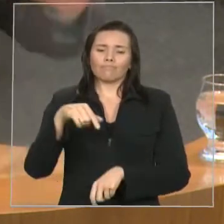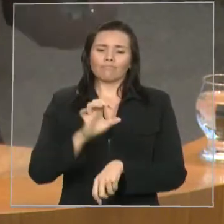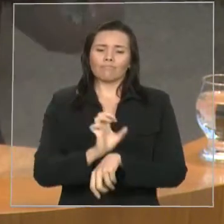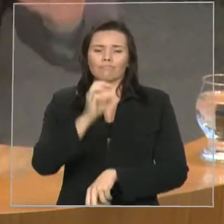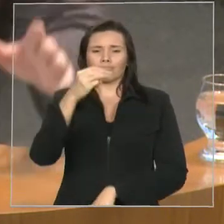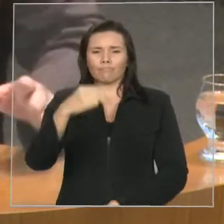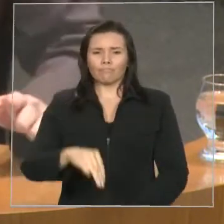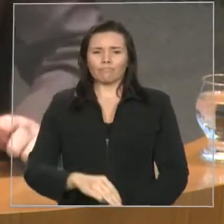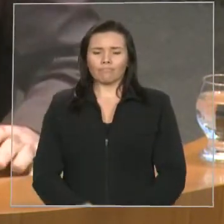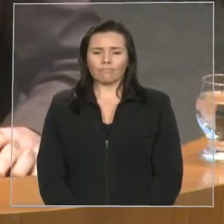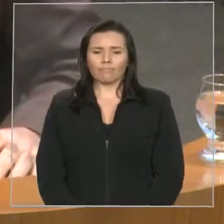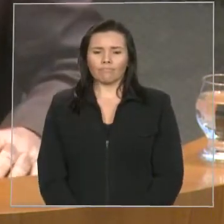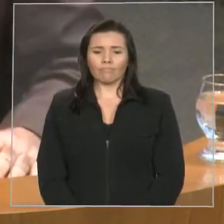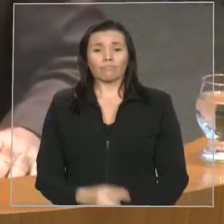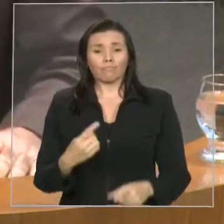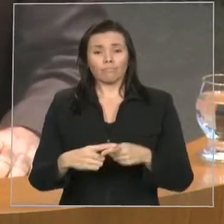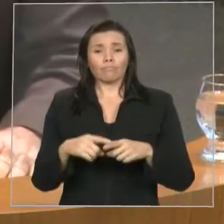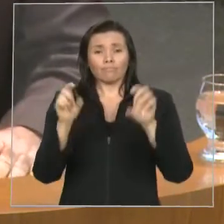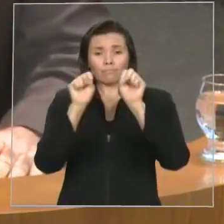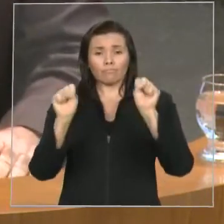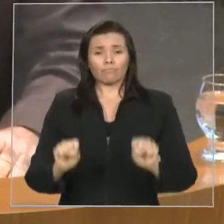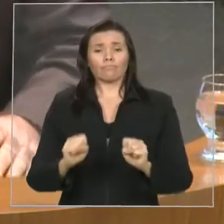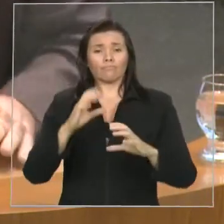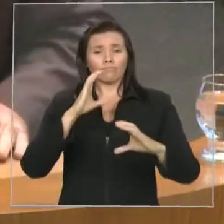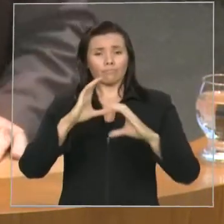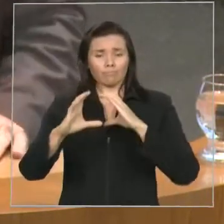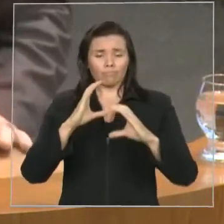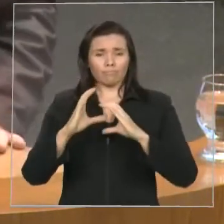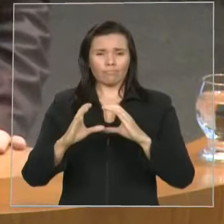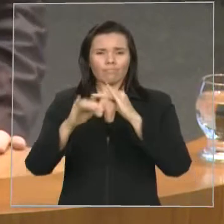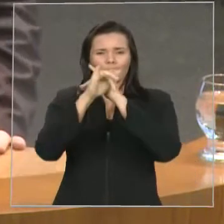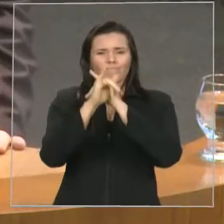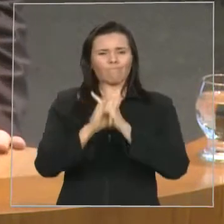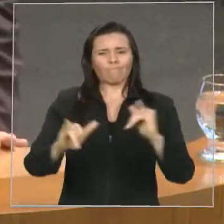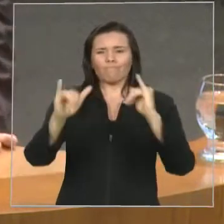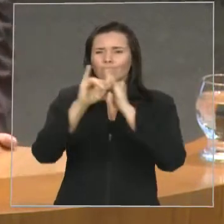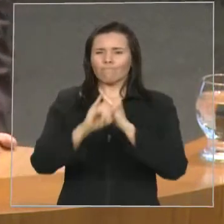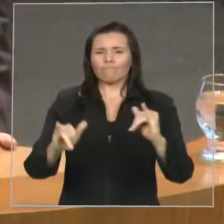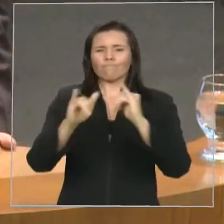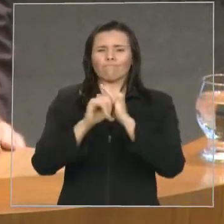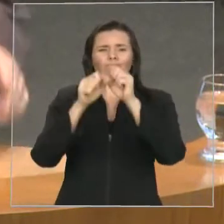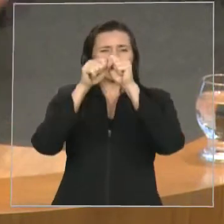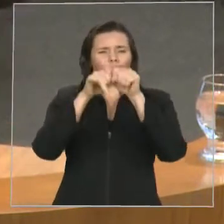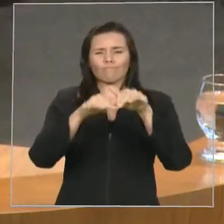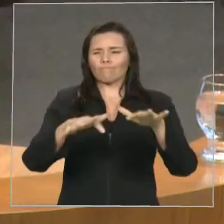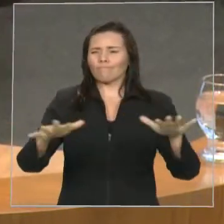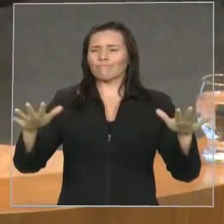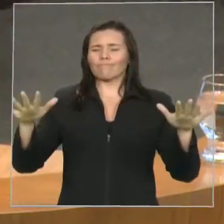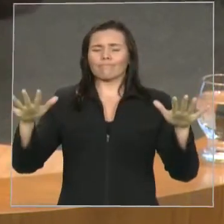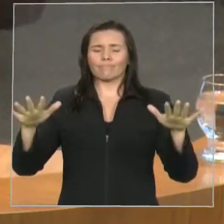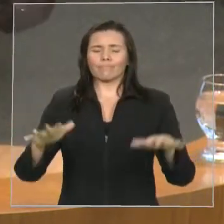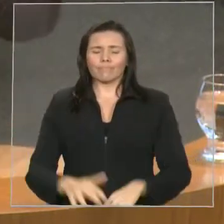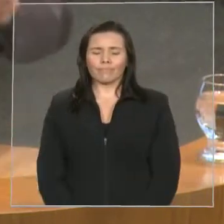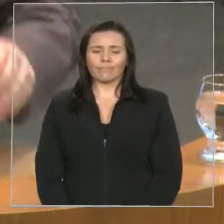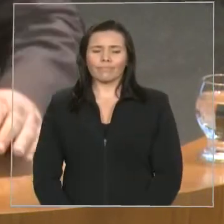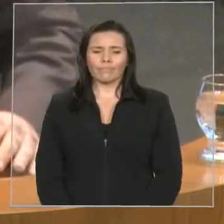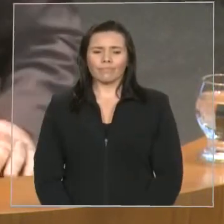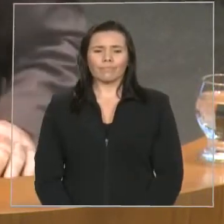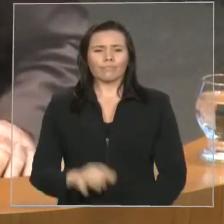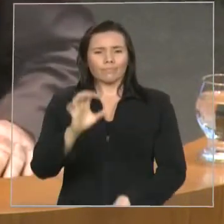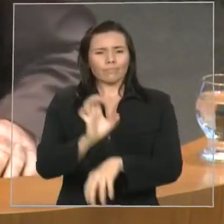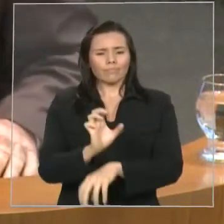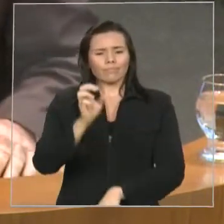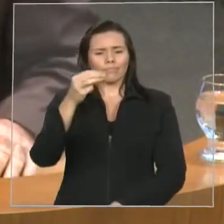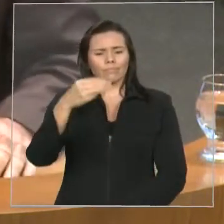É o sistema que leva a notícia, que leva a informação, que leva o trabalho